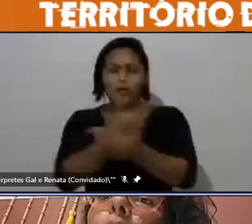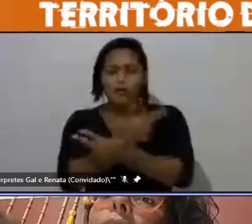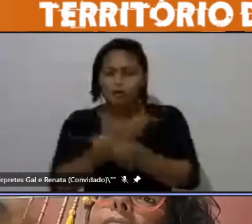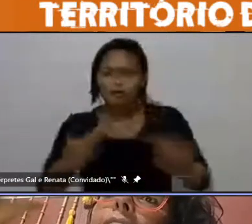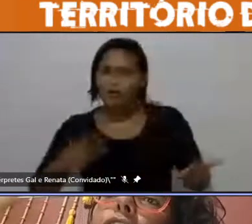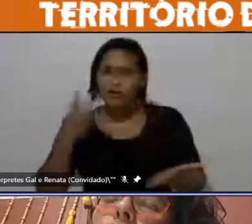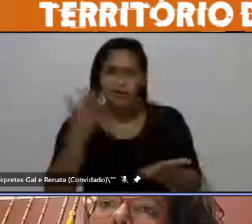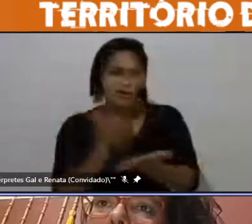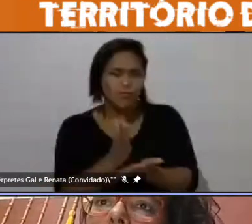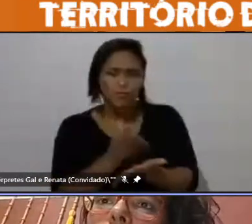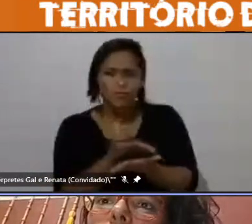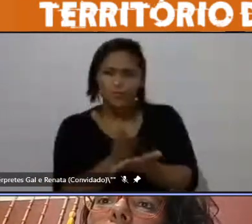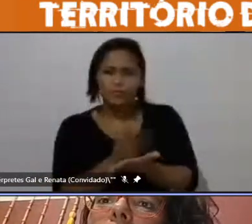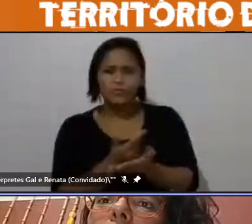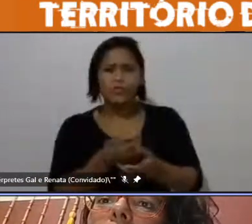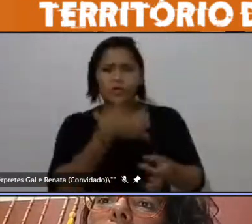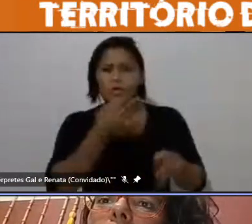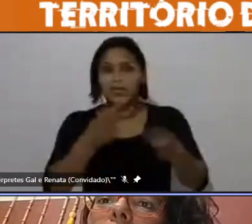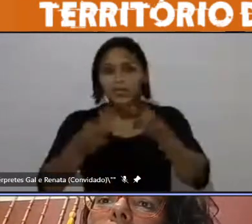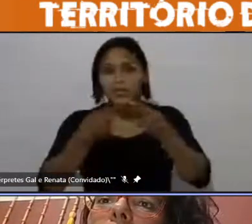né, vejo de forma crítica